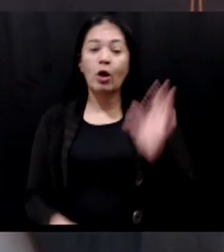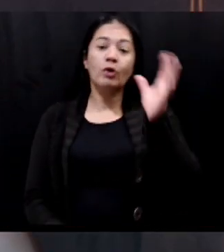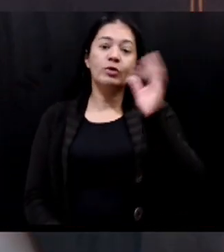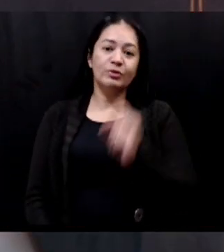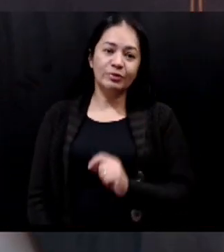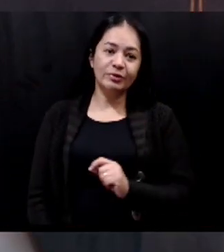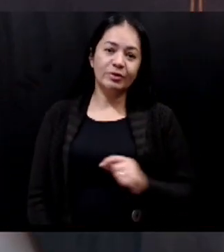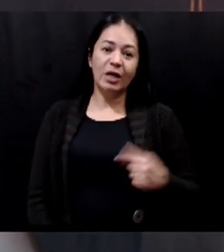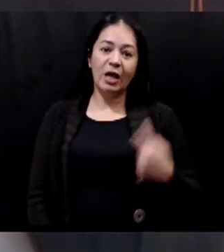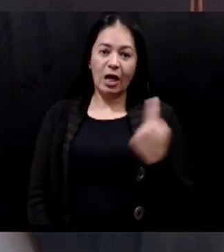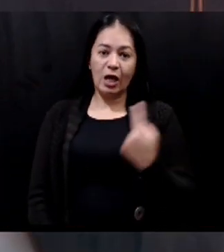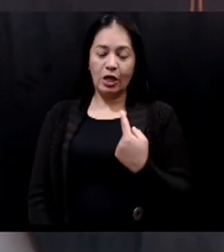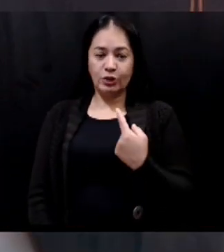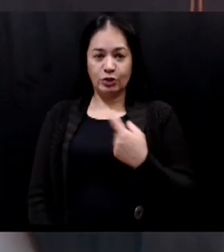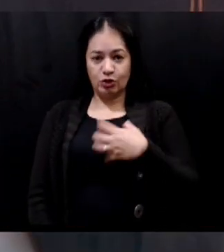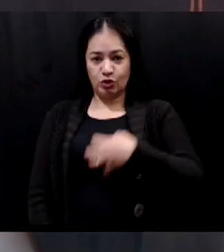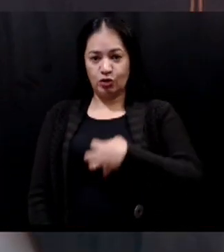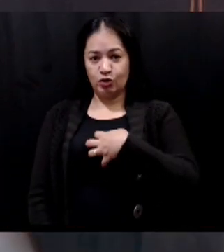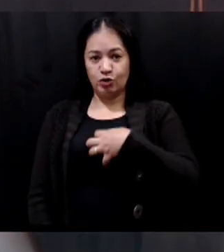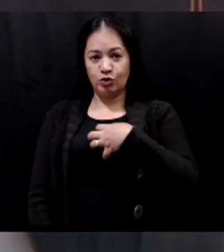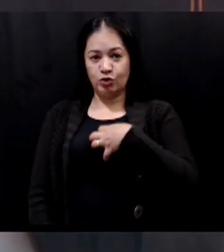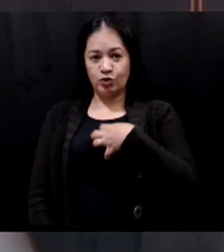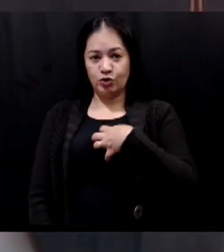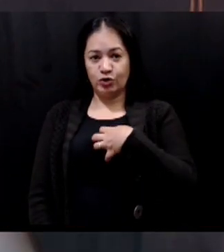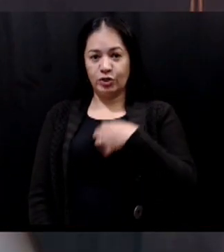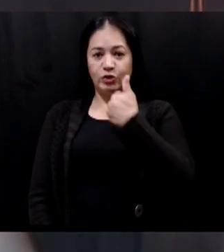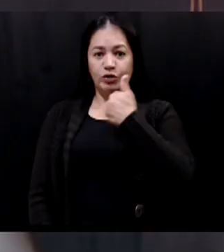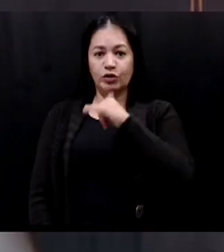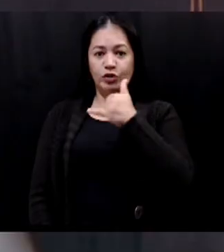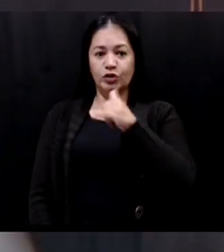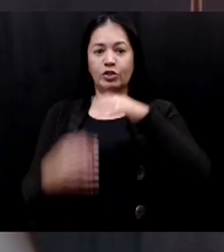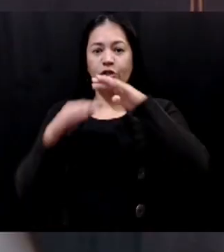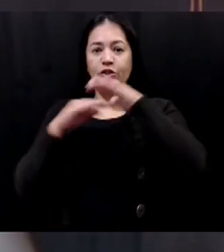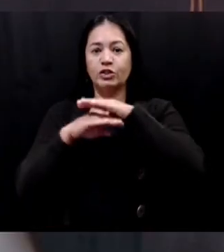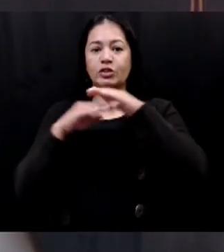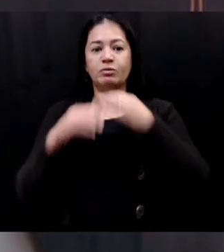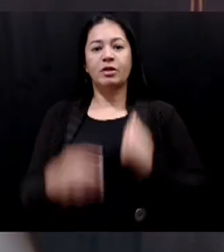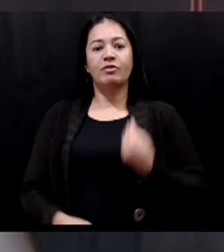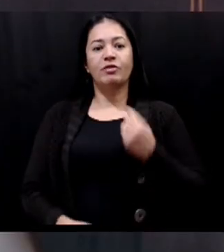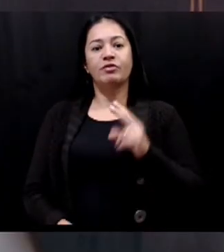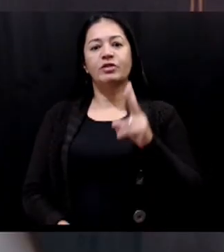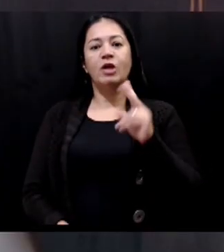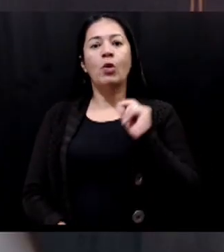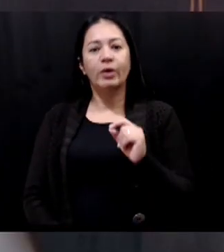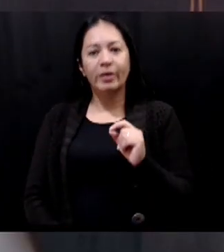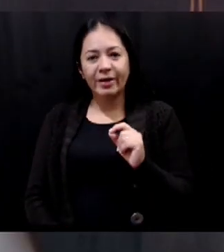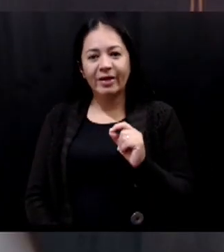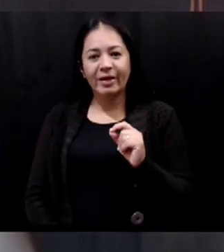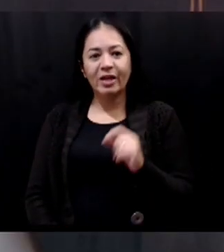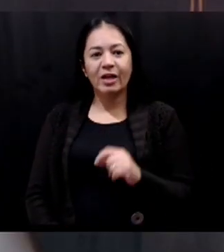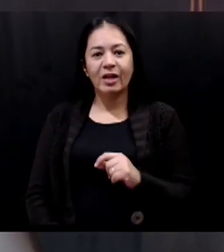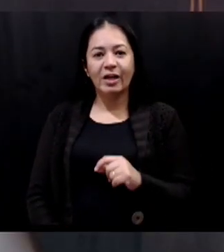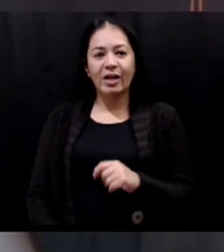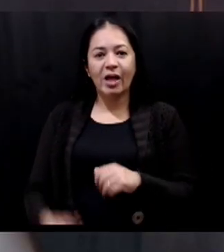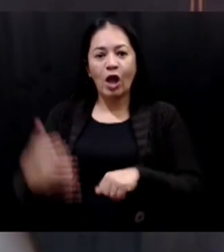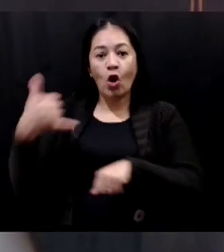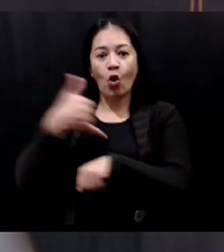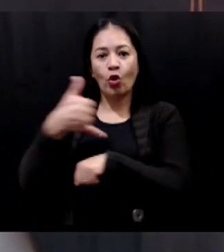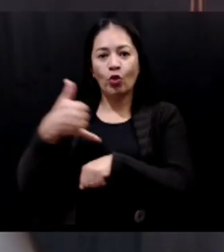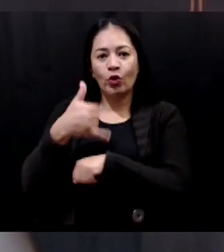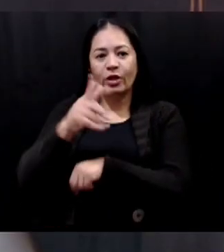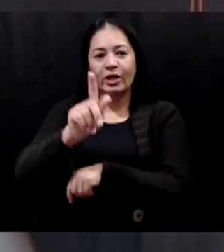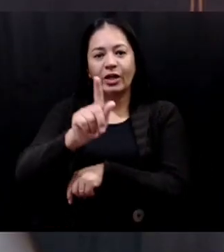forma de reserva de energia, como sobrevivência, era a gordura. Então, a gente, eventualmente, encontrávamos ali o